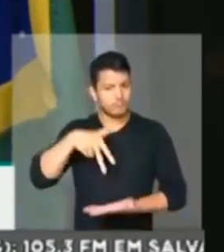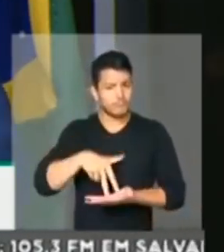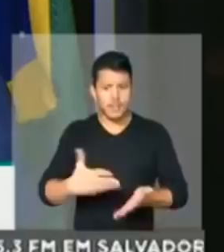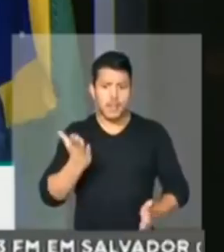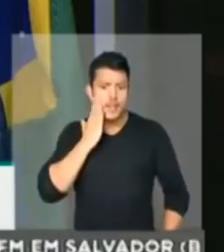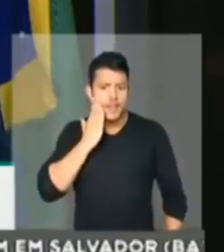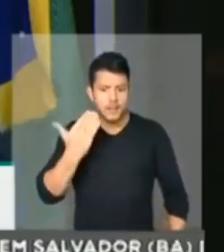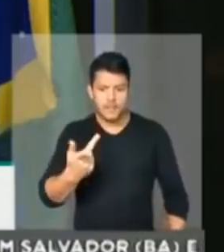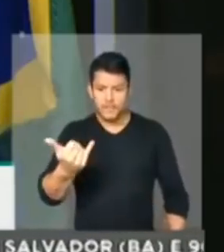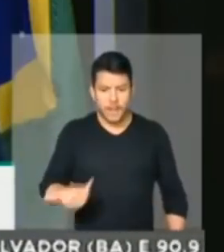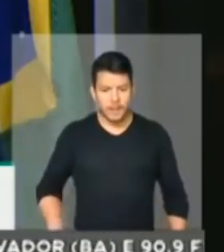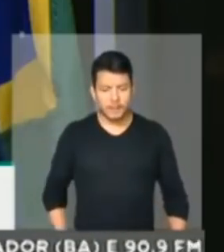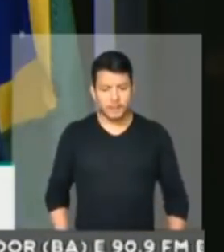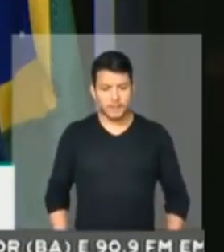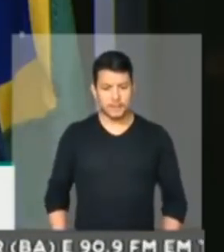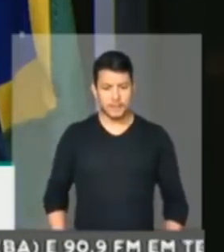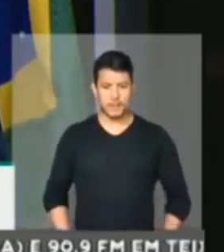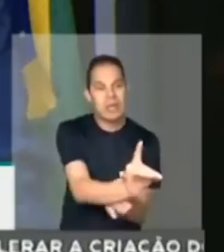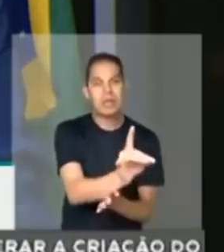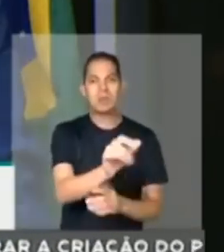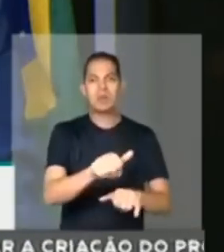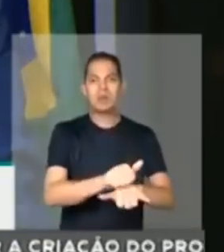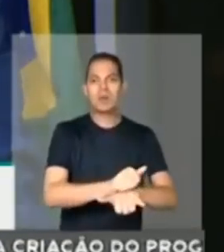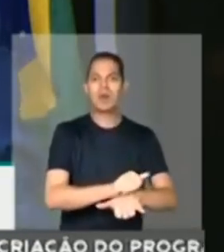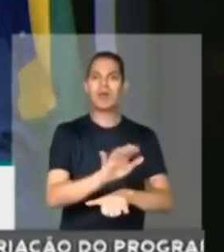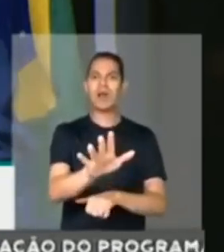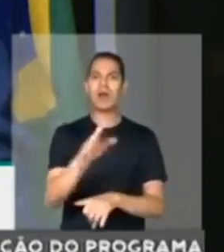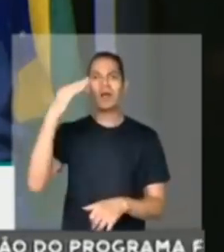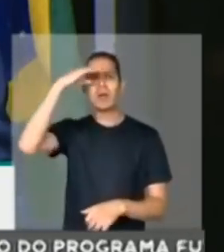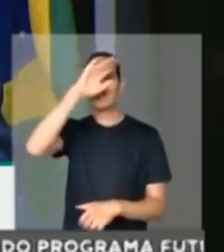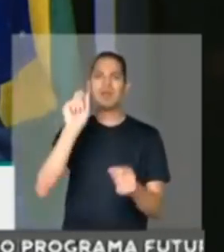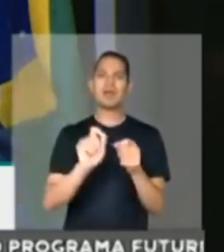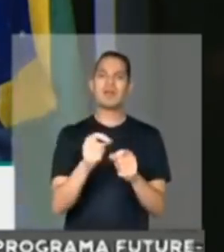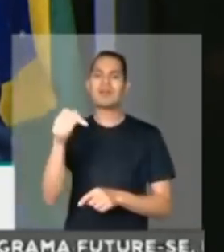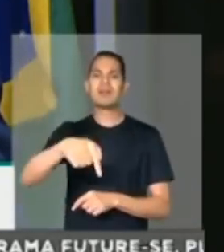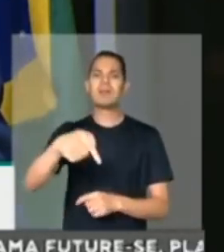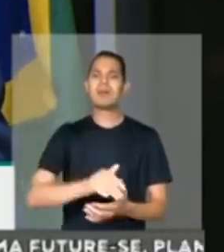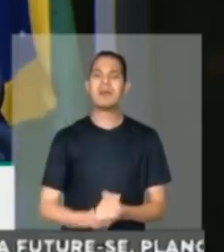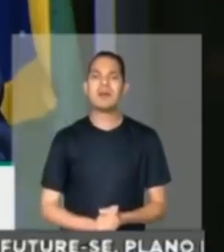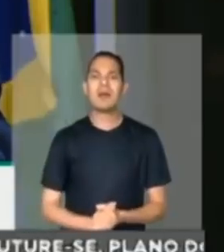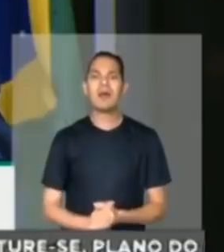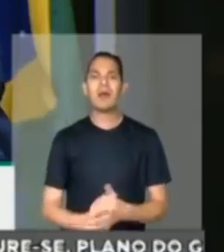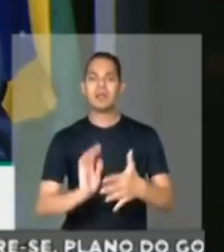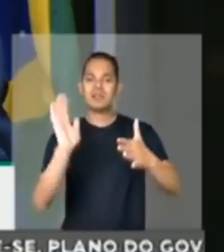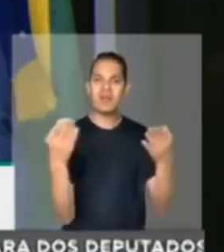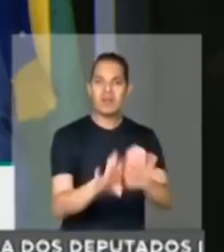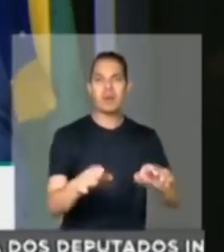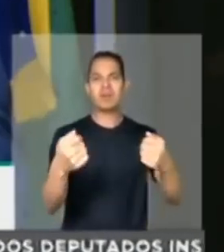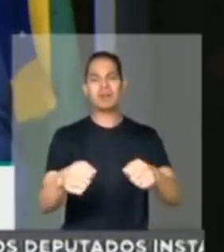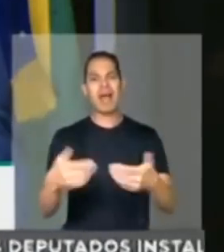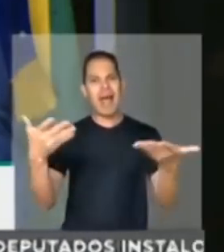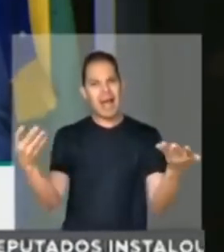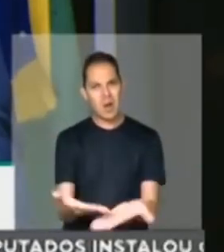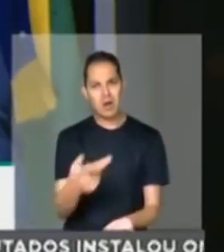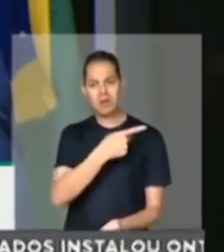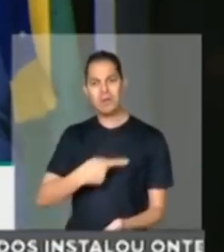minha cara o que fala na internet. Isso é coisa de moleque. O que que o presidente Jair Bolsonaro faz essa semana? Extingue o COAF,